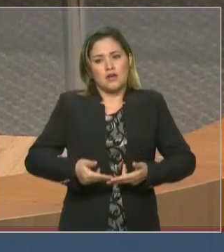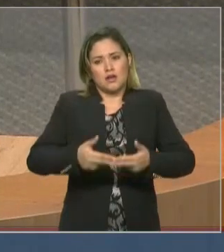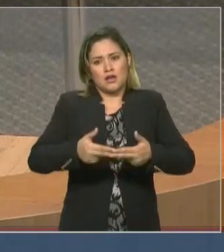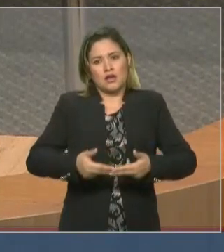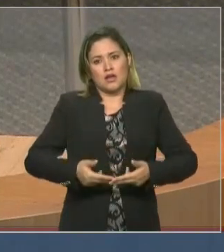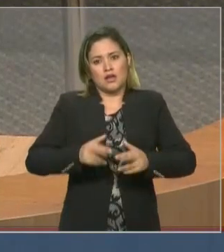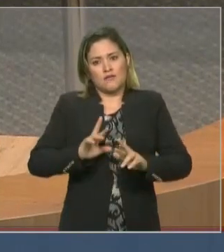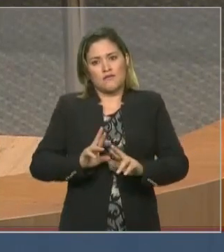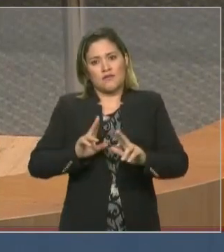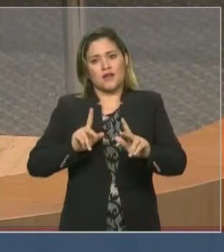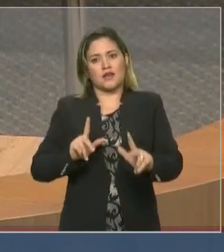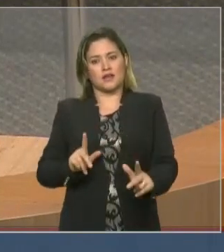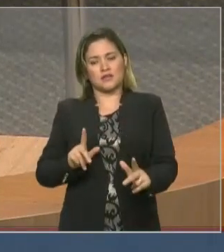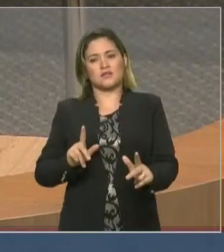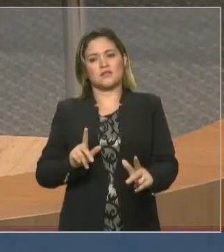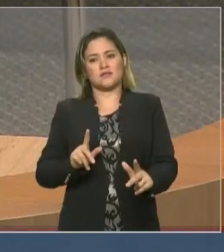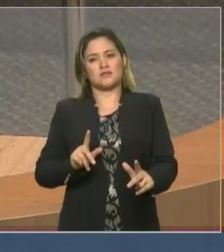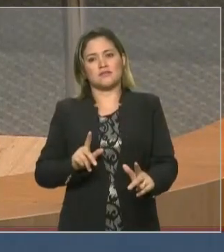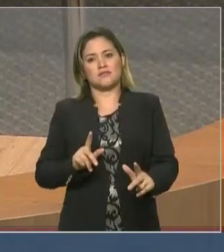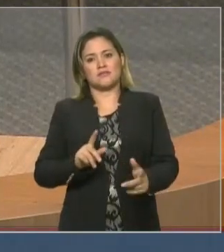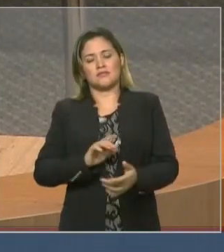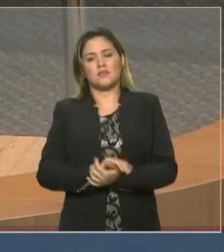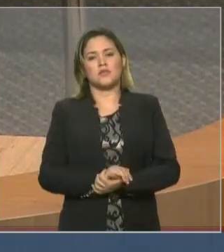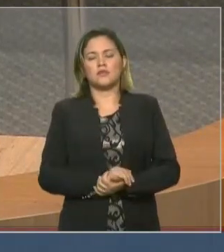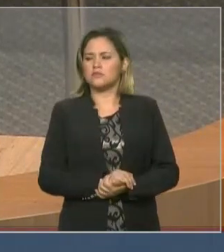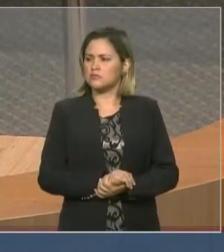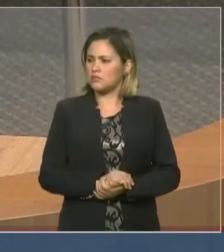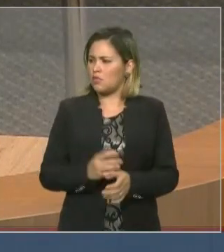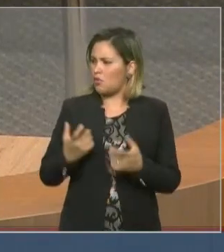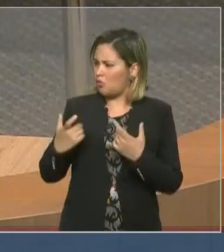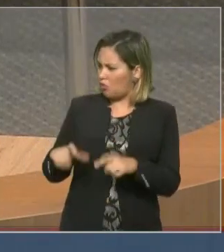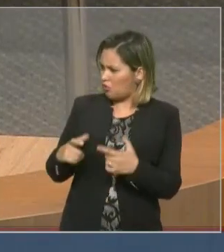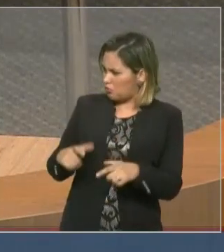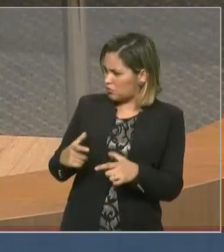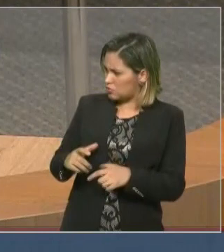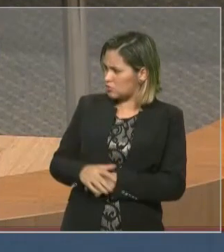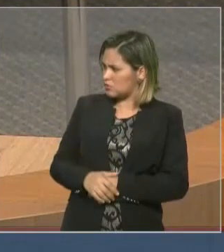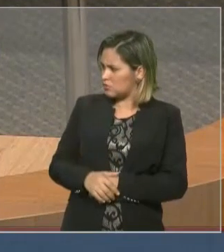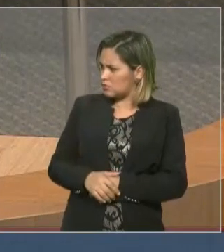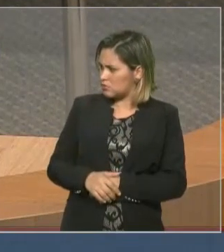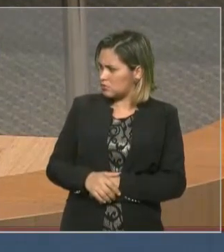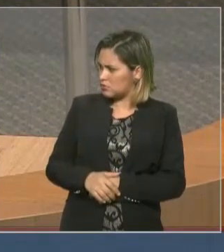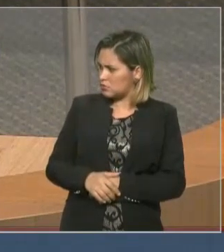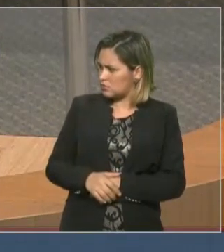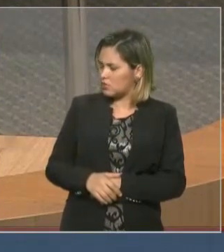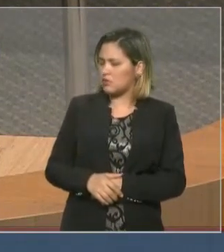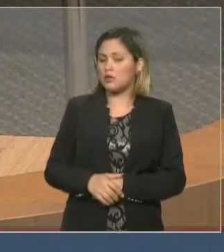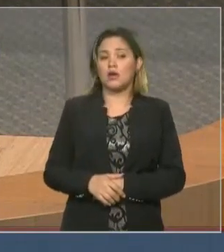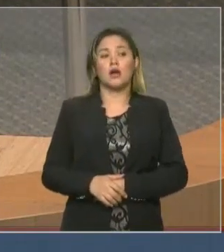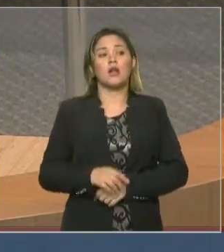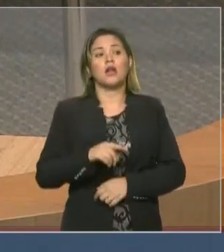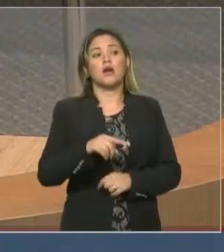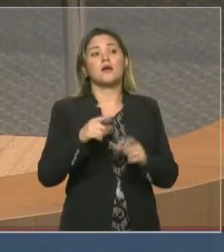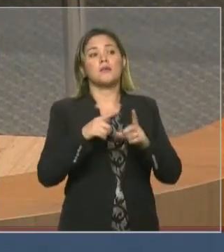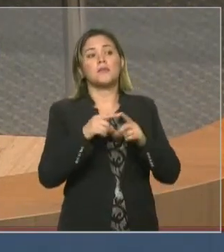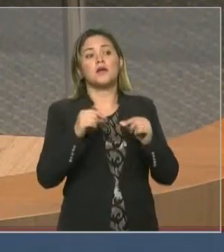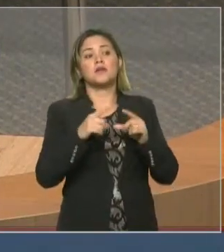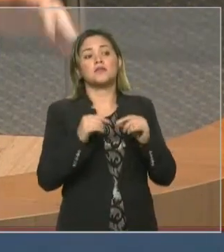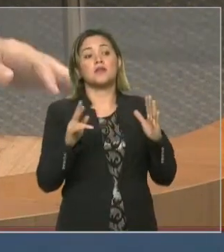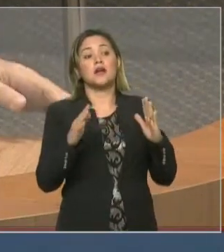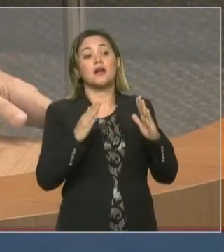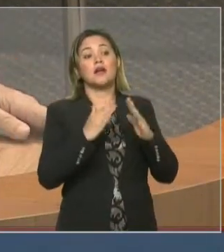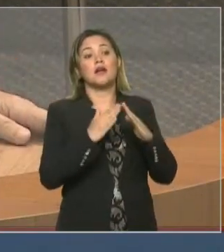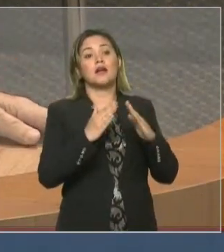No Palácio da Alvorada. Você vai dormir lá futuramente. O futuro a Deus pertence.